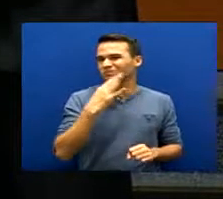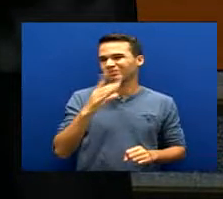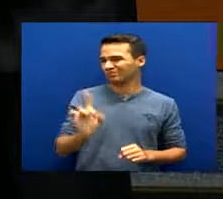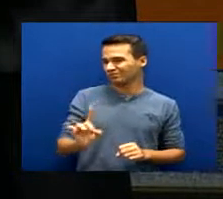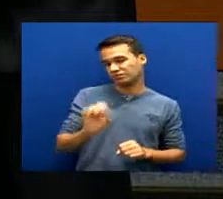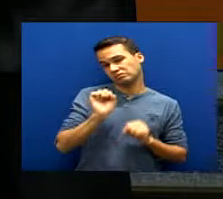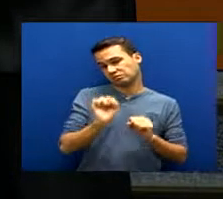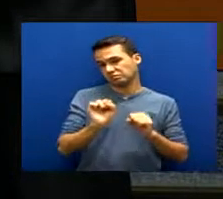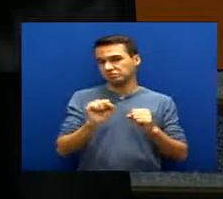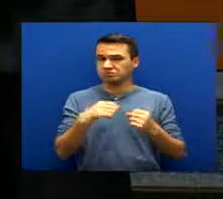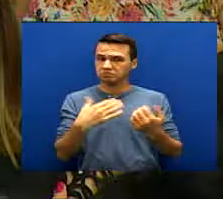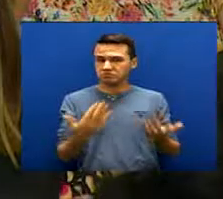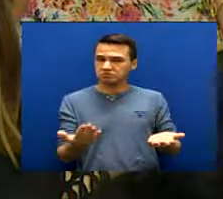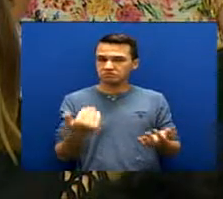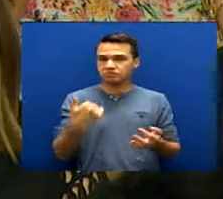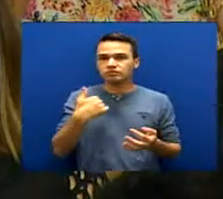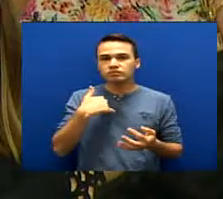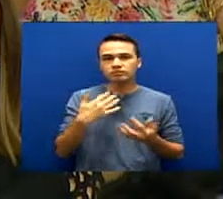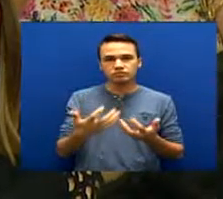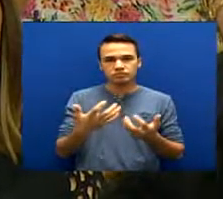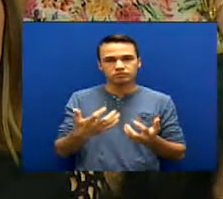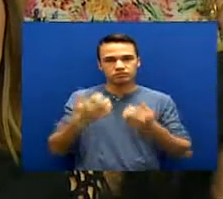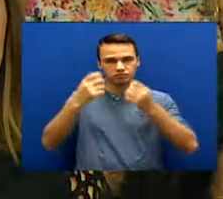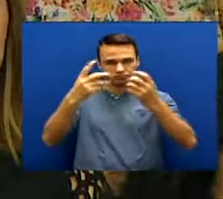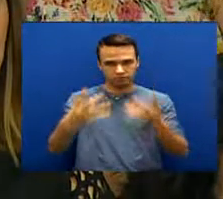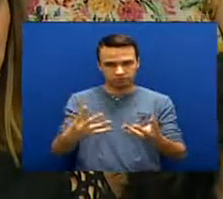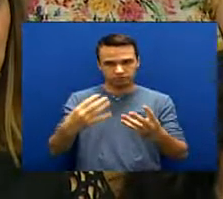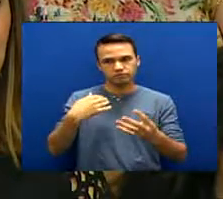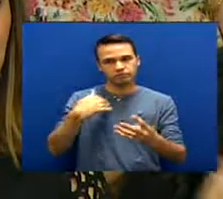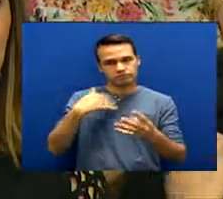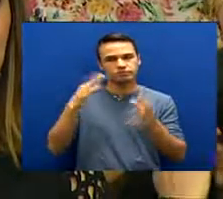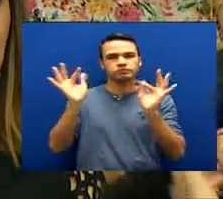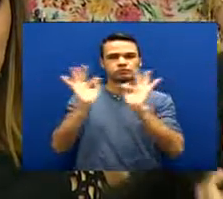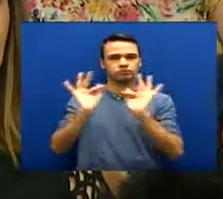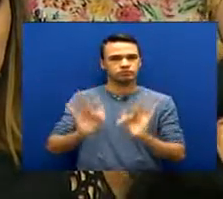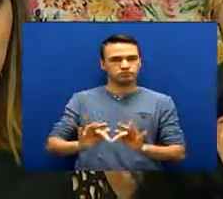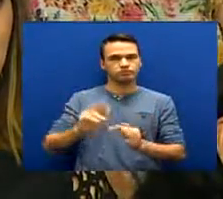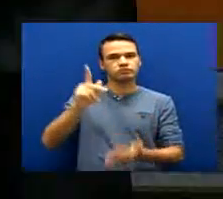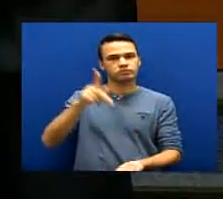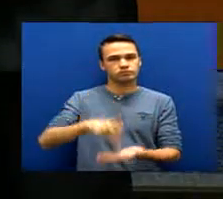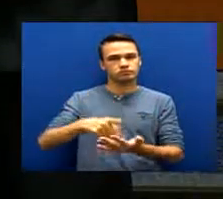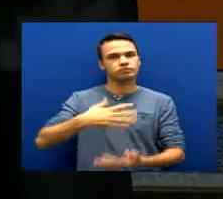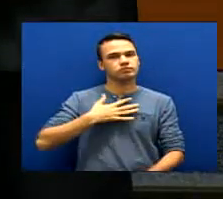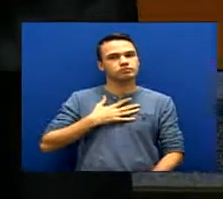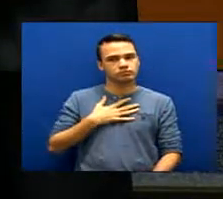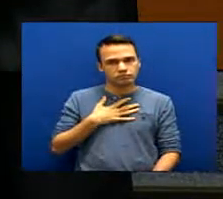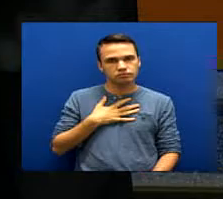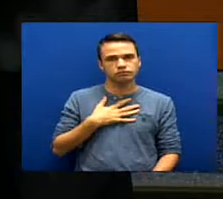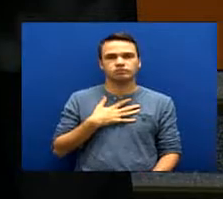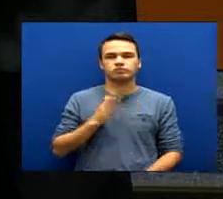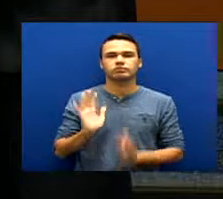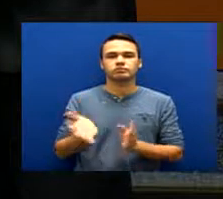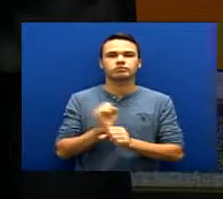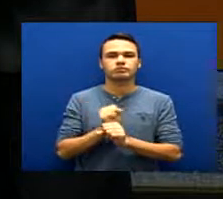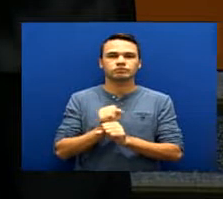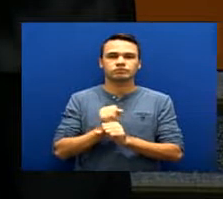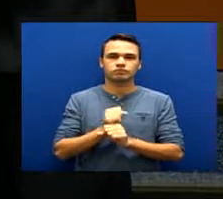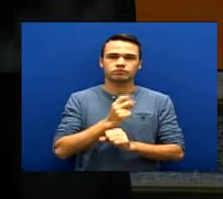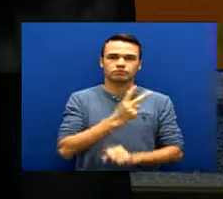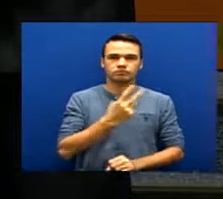Senhor José Roberto Rosa é o grande idealizador da Pastoral do Menor em Sorocaba, que atende mais de 2 mil crianças em 12